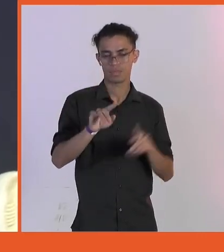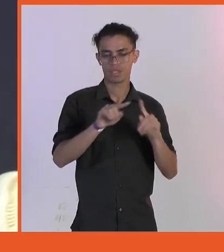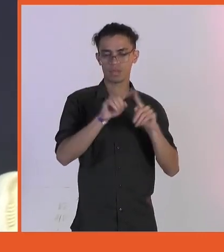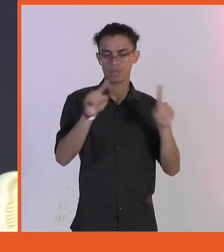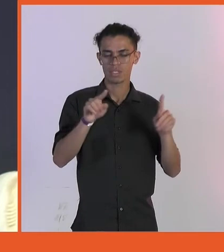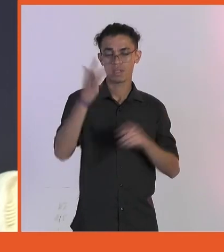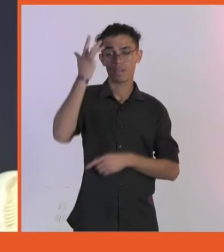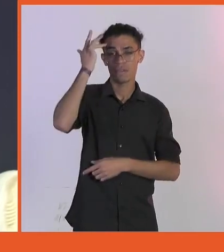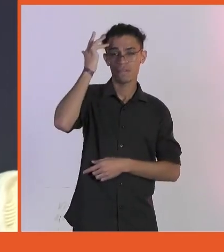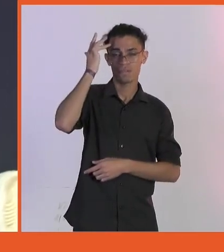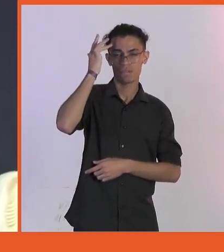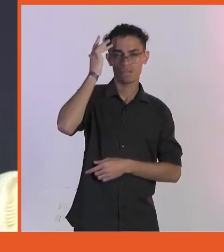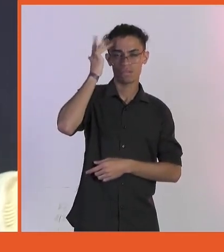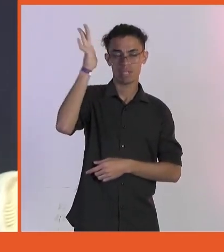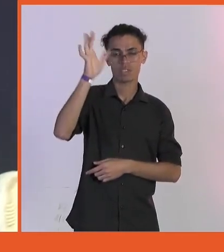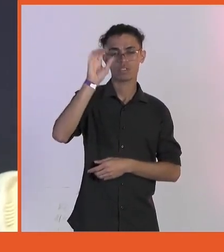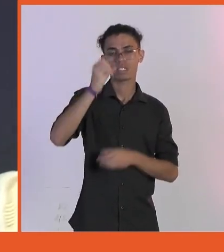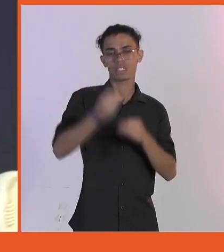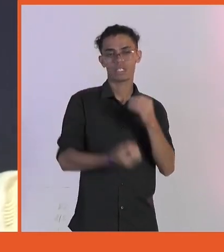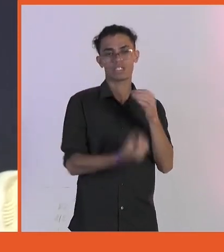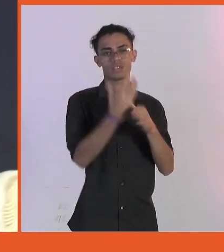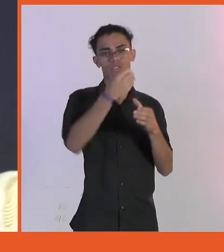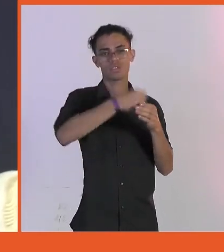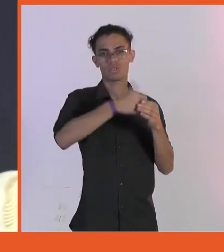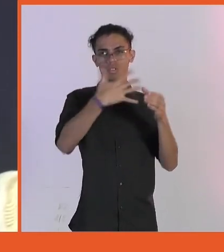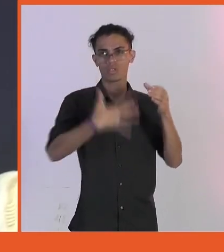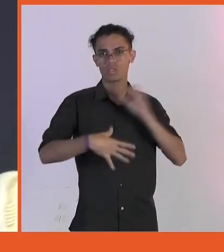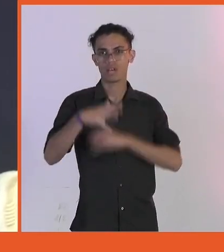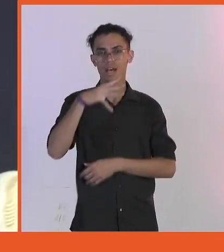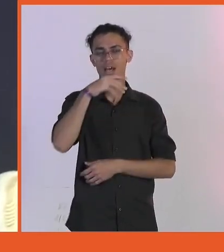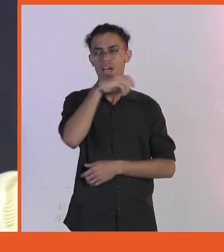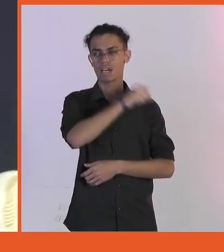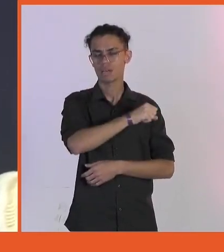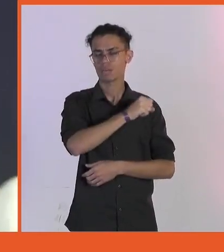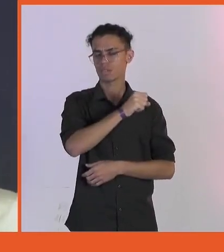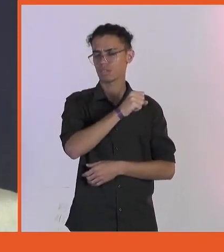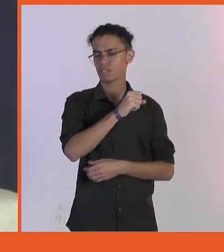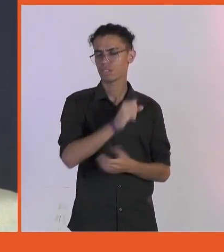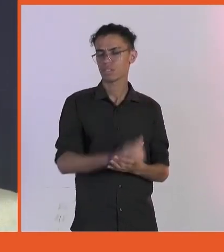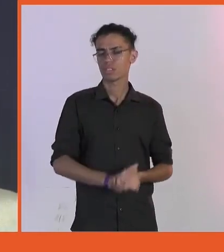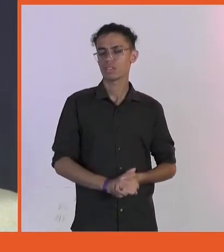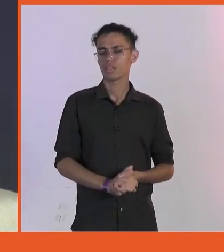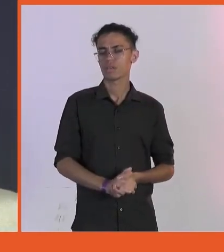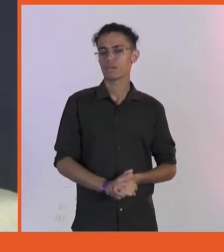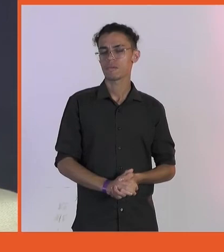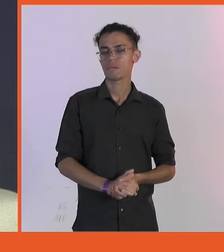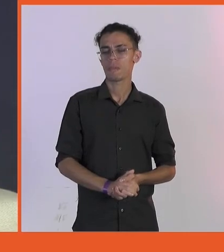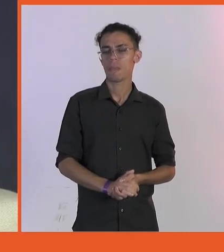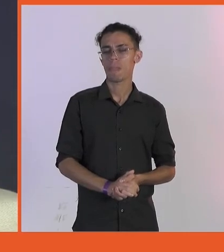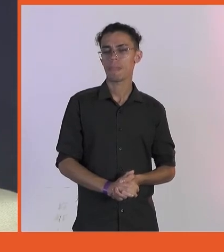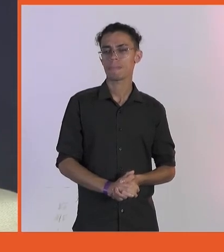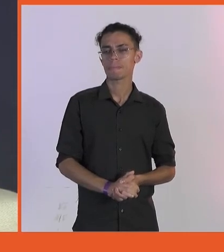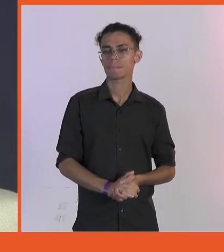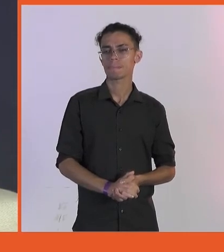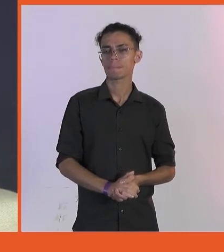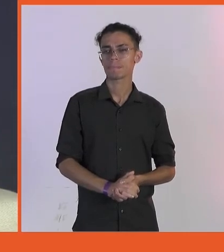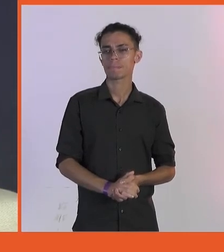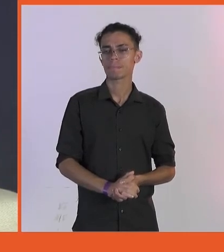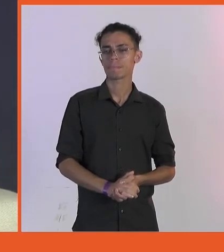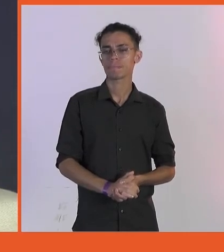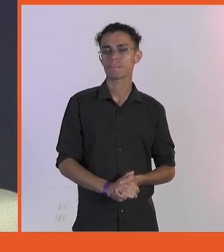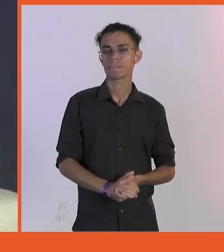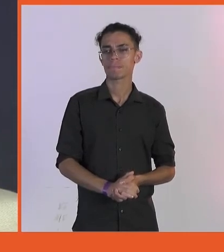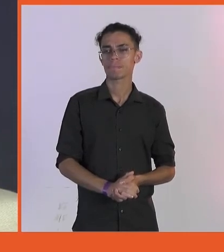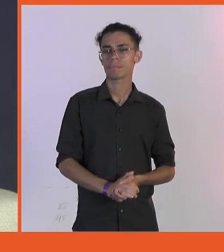fácil no sentido de distribuição de conteúdo. Sim. O conteúdo rápido, infelizmente, é um barco que já partiu, gente. É isso aí, não tem o que fazer, não. Sim. É estranho, né? Porque